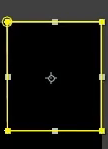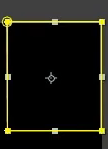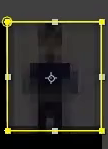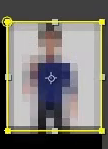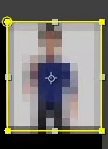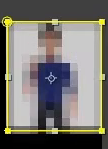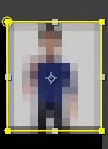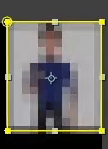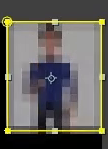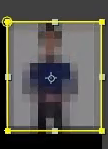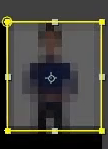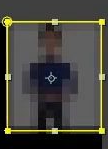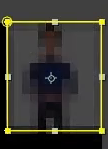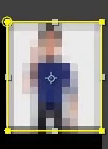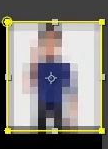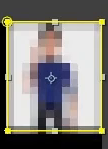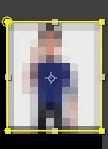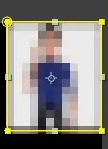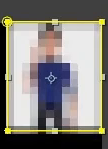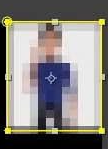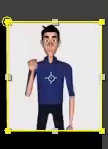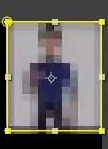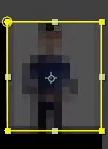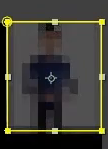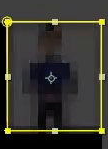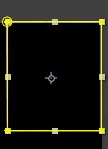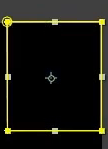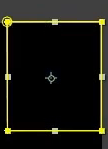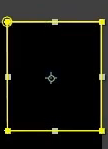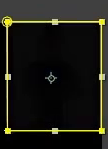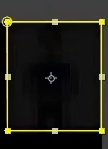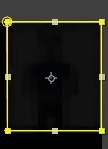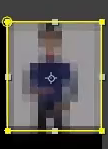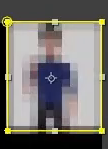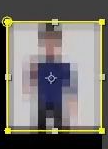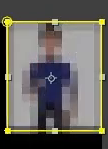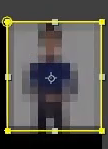vídeo, eu coloquei uma transição aqui que é só fazer ele aparecer e desaparecer.